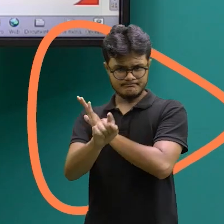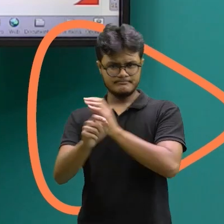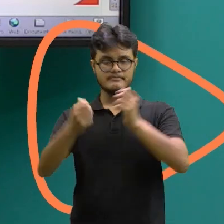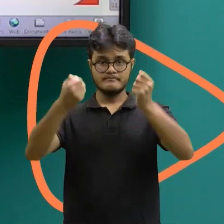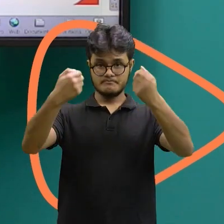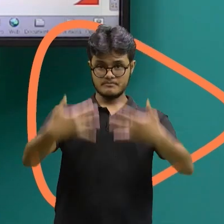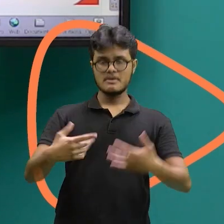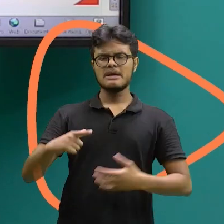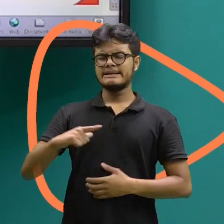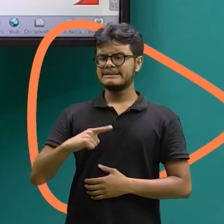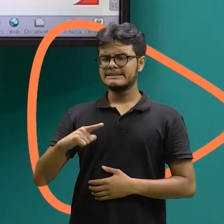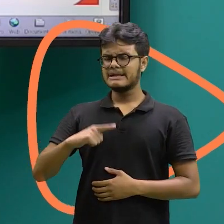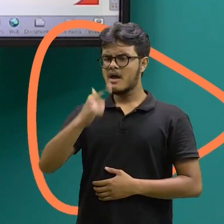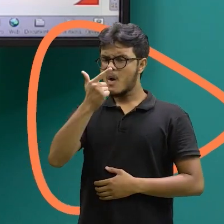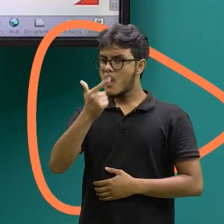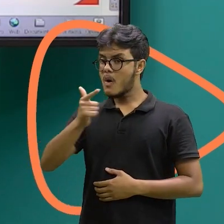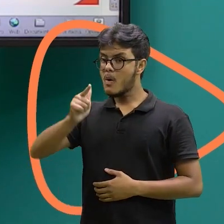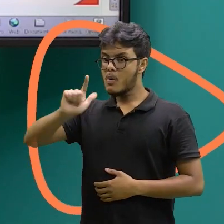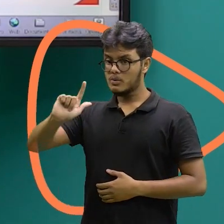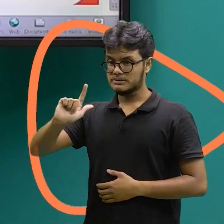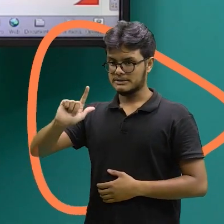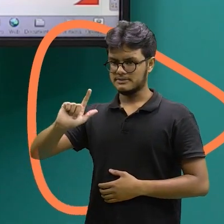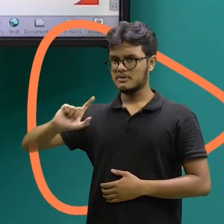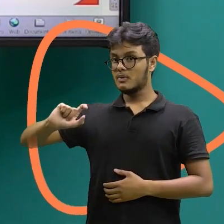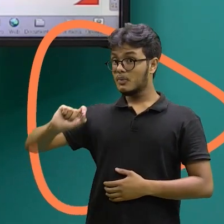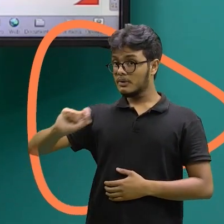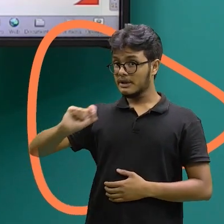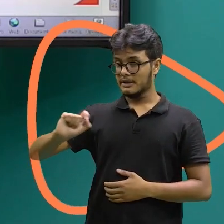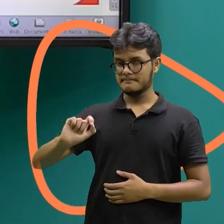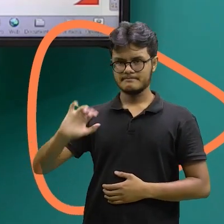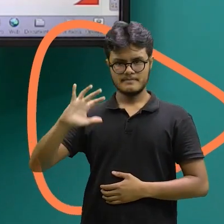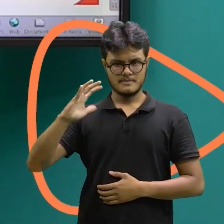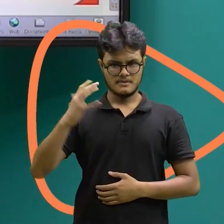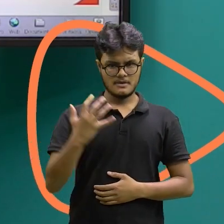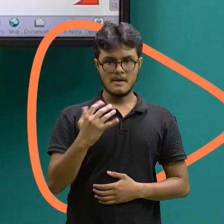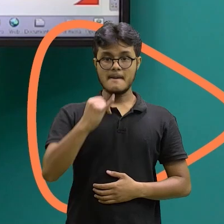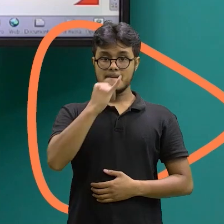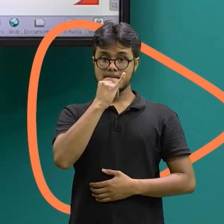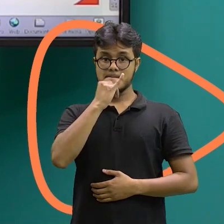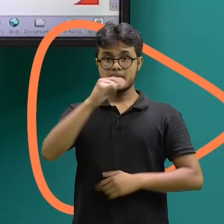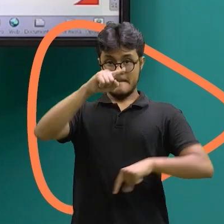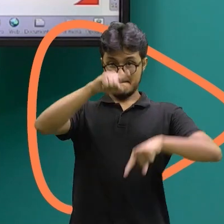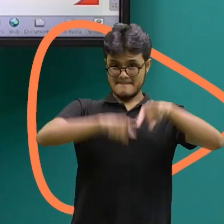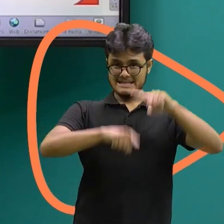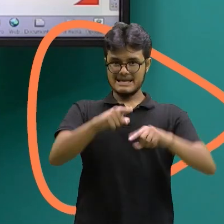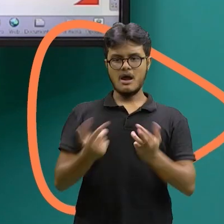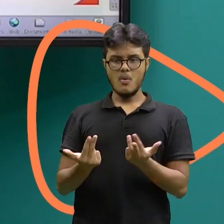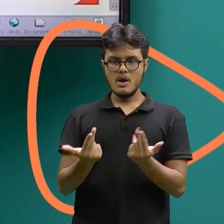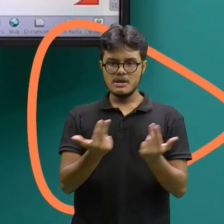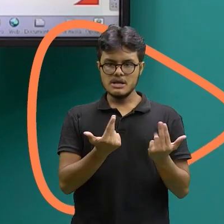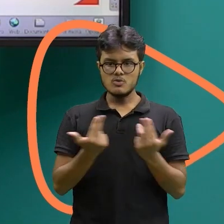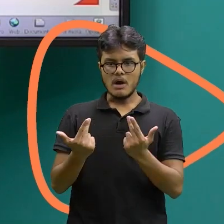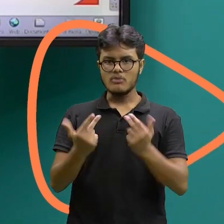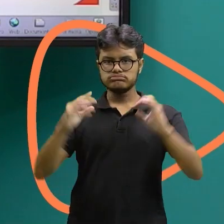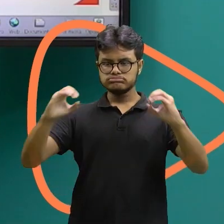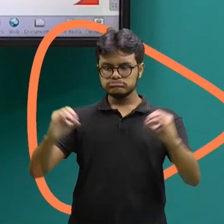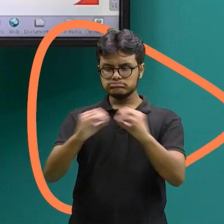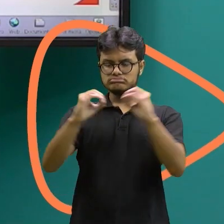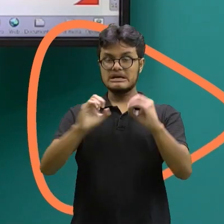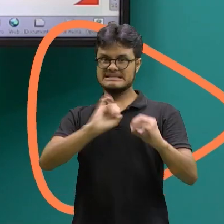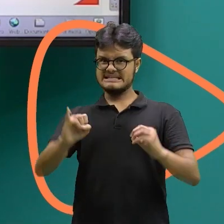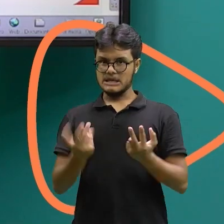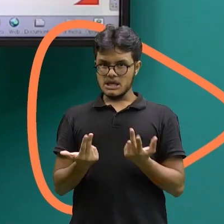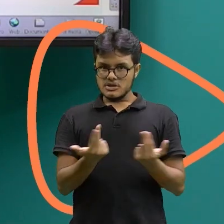ainda tem mais uma situação desse processo de eletrização, que são corpos idênticos entrando em contato. Toda vez que eu tiver corpos idênticos entrando